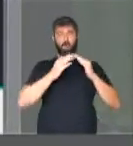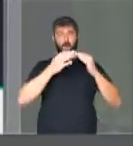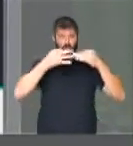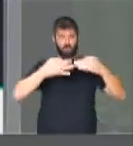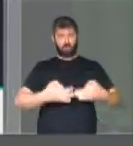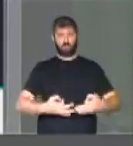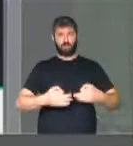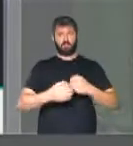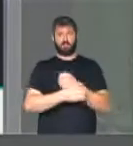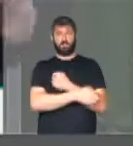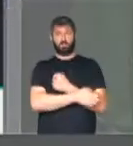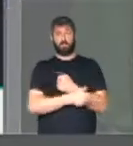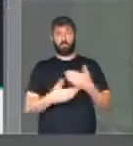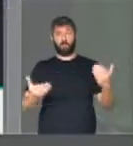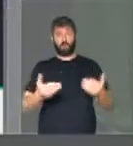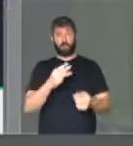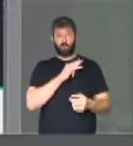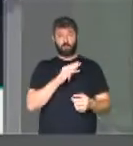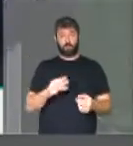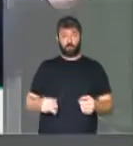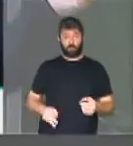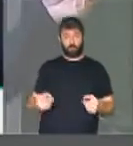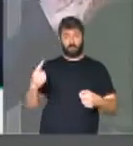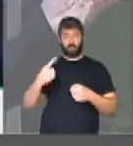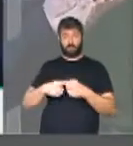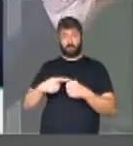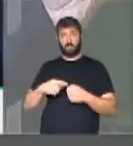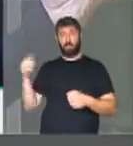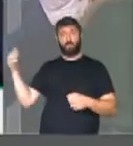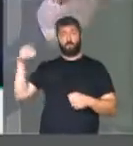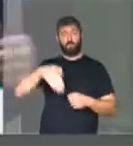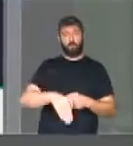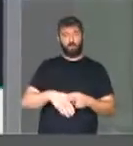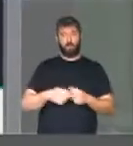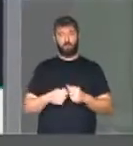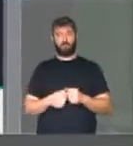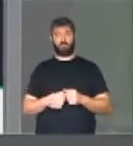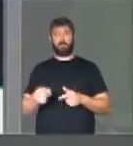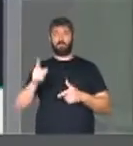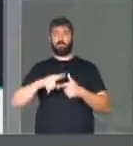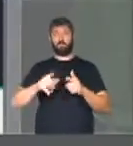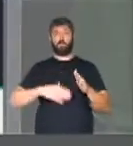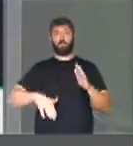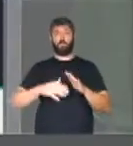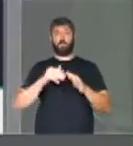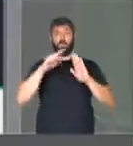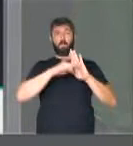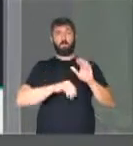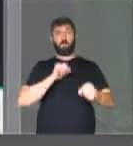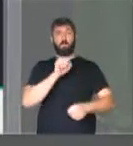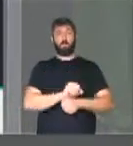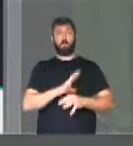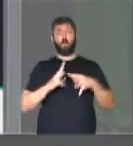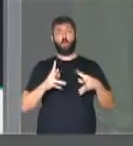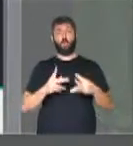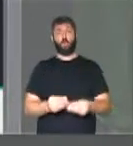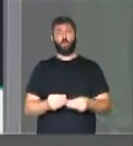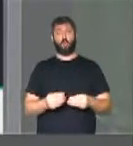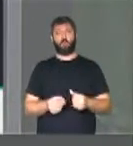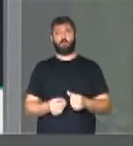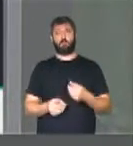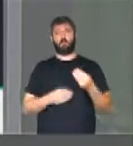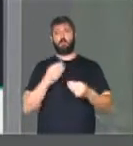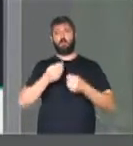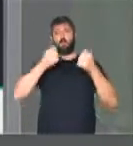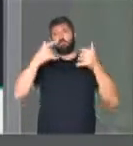Digna. Ainda hoje o ministro das cidades veio aqui. Os programas todos estão paralisados praticamente. Então, como